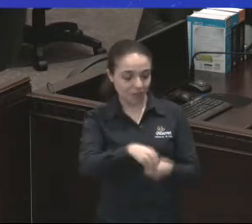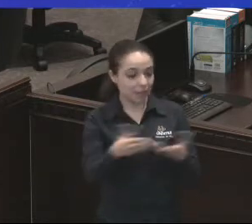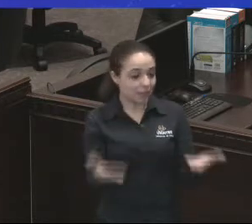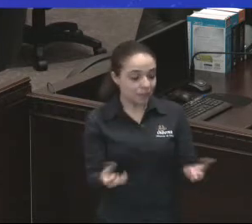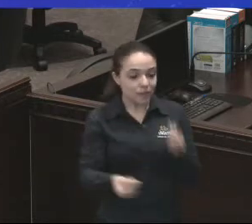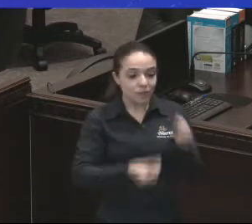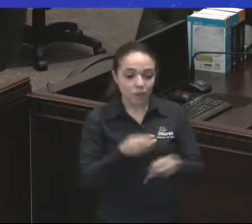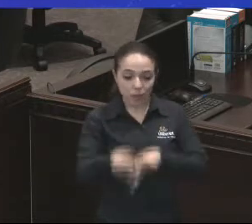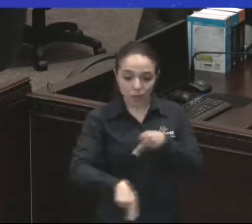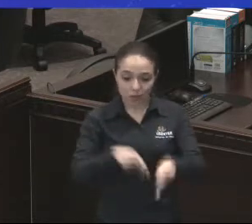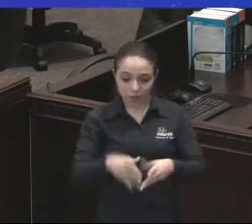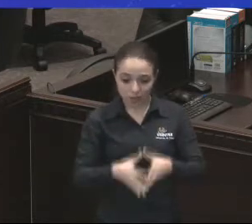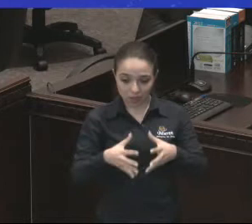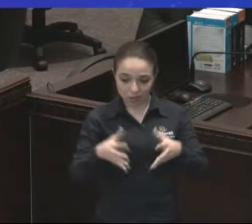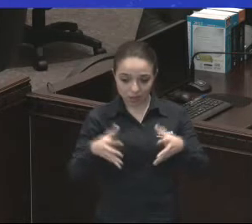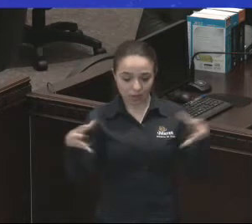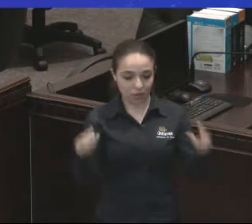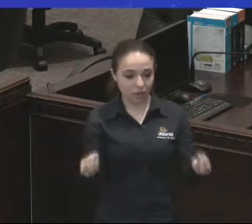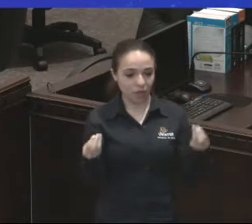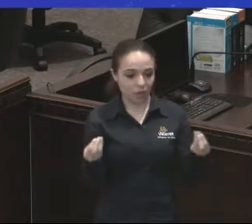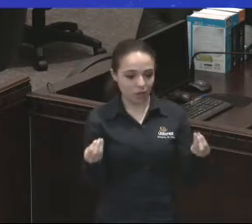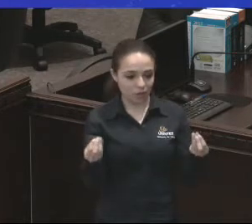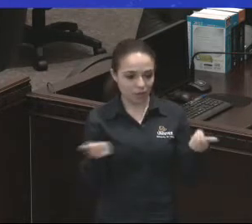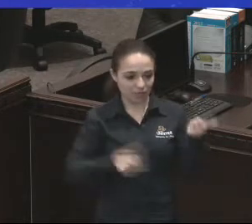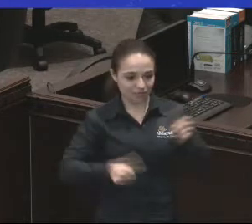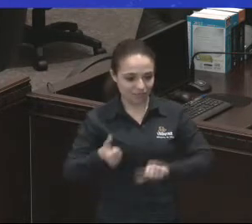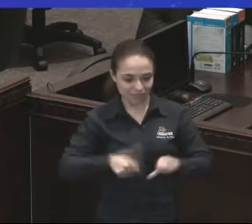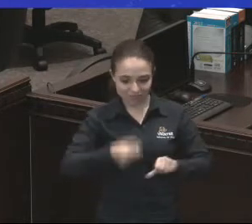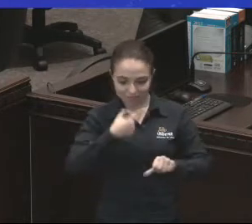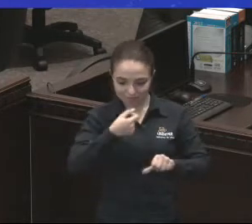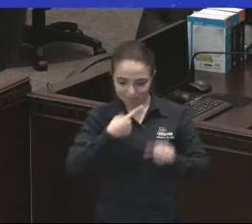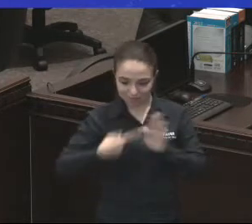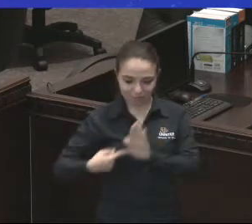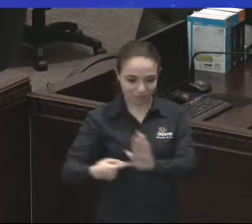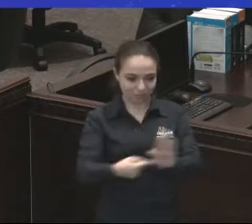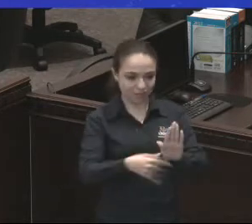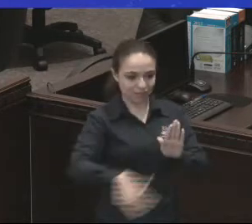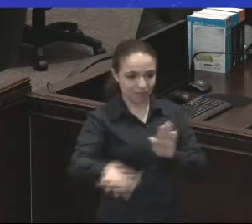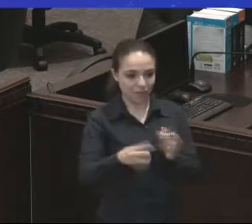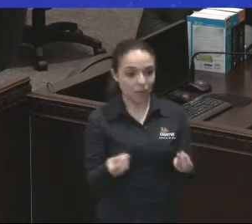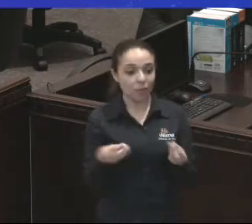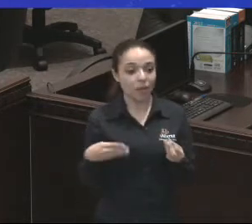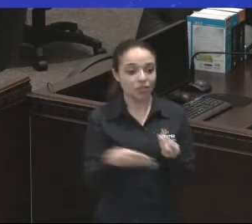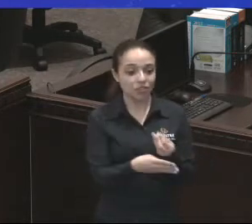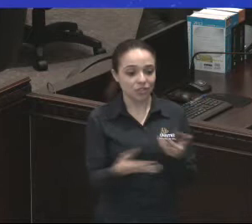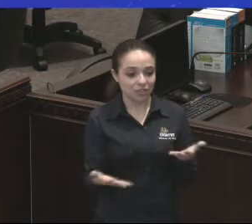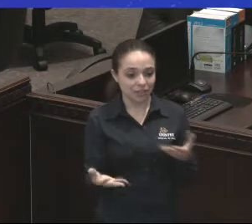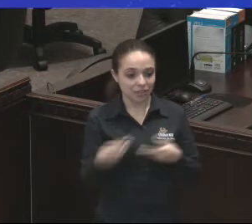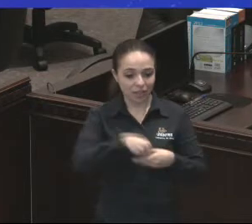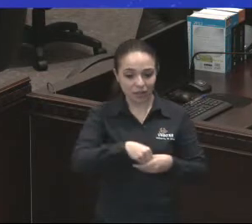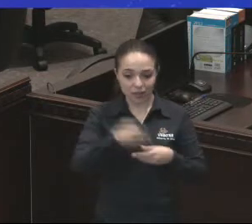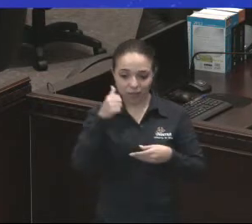população desse peixe, né? Eu tenho alteração de feromônios. O vairão gordo também